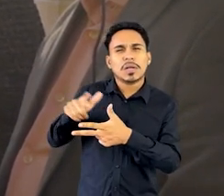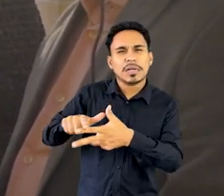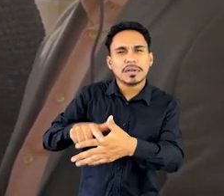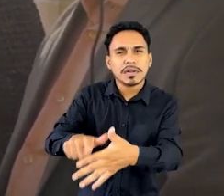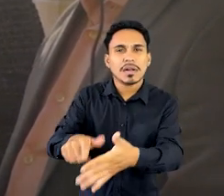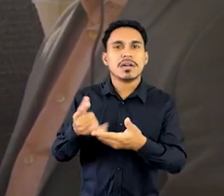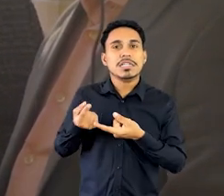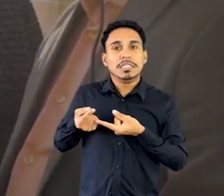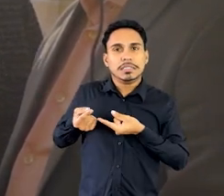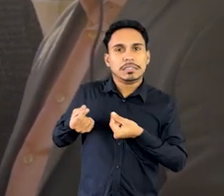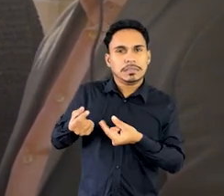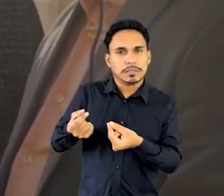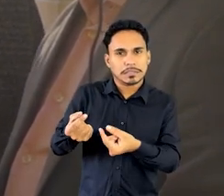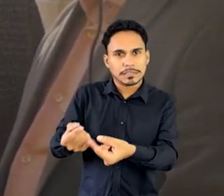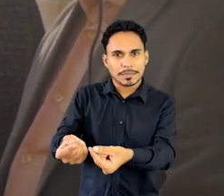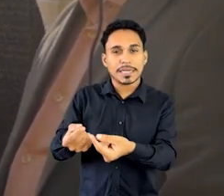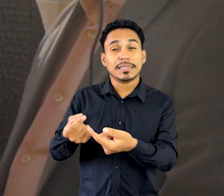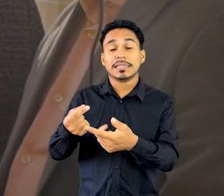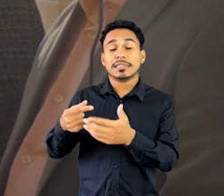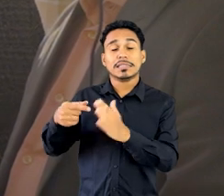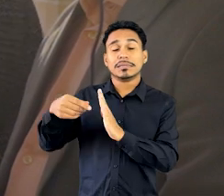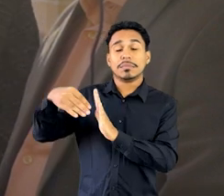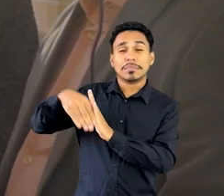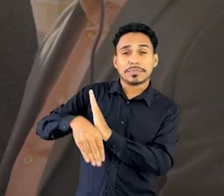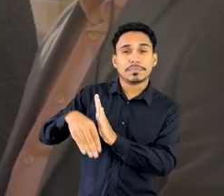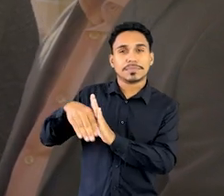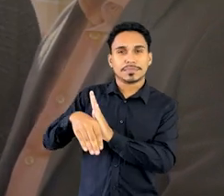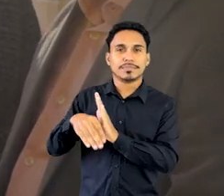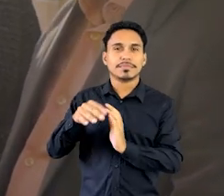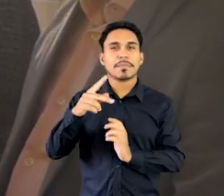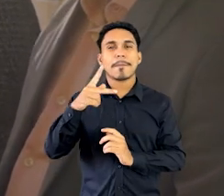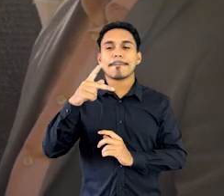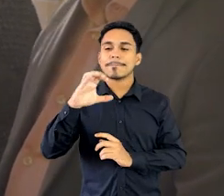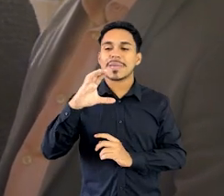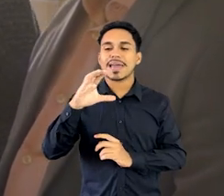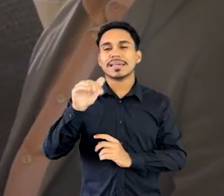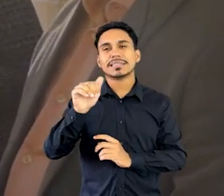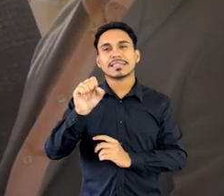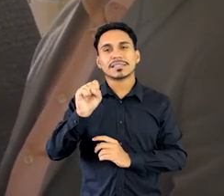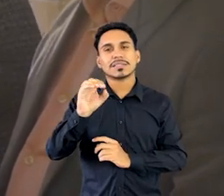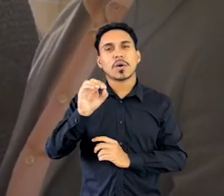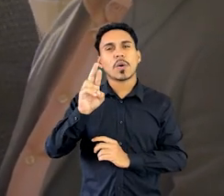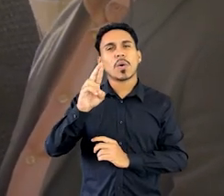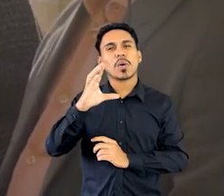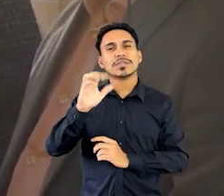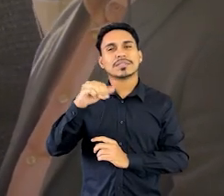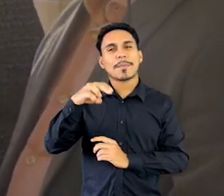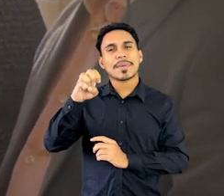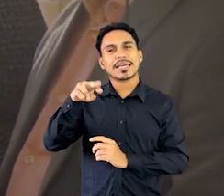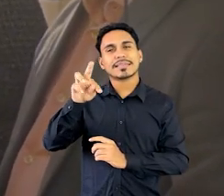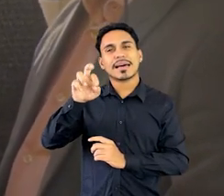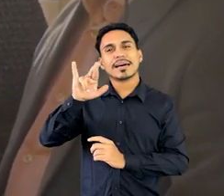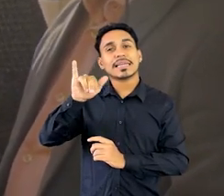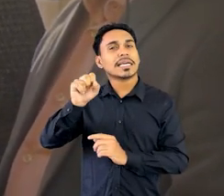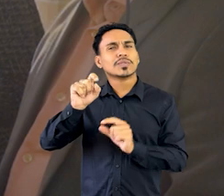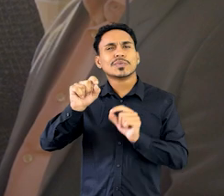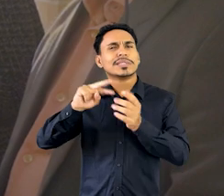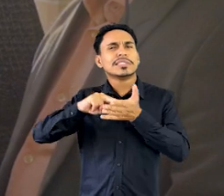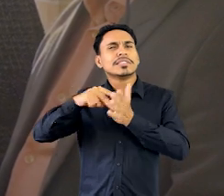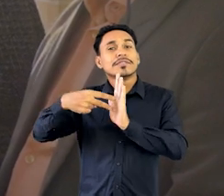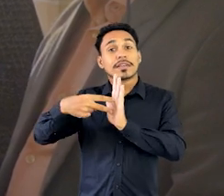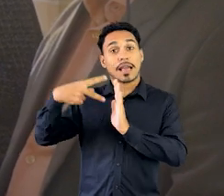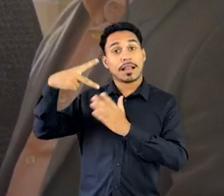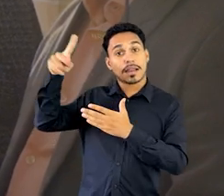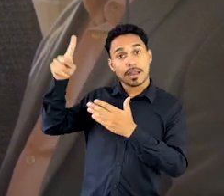e peças orçamentárias que são tratadas as peças orçamentárias né para as pessoas que estão nos escutando elas são eh